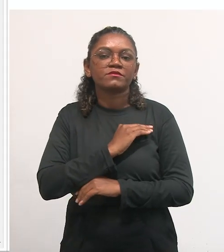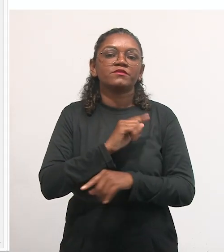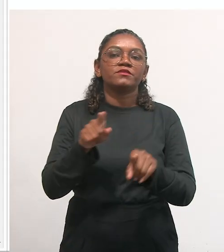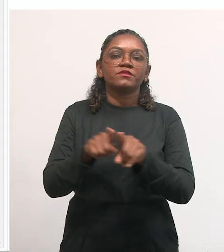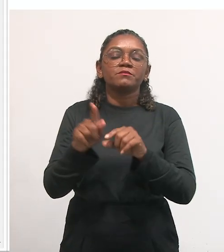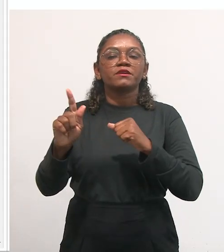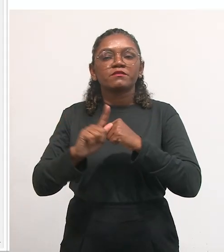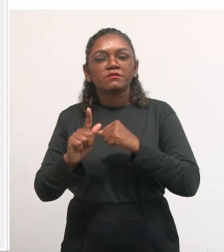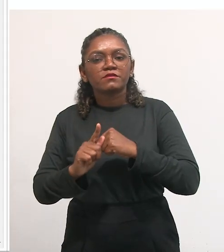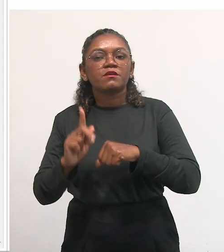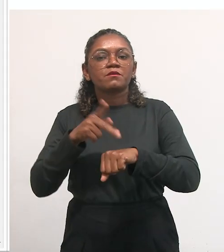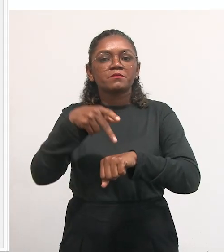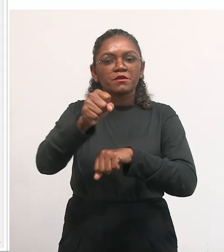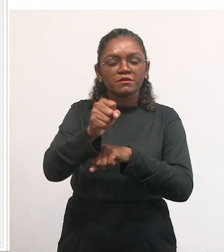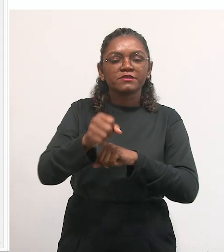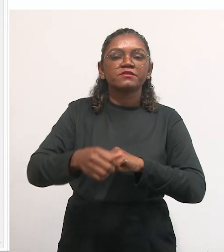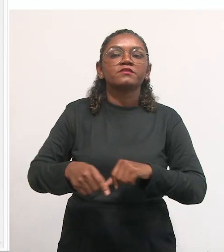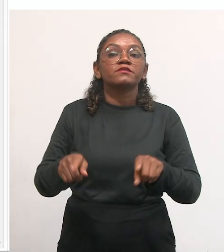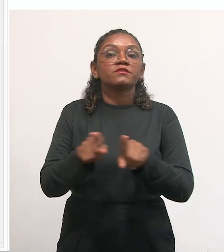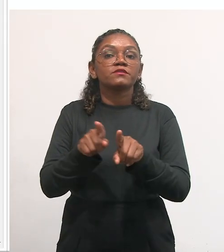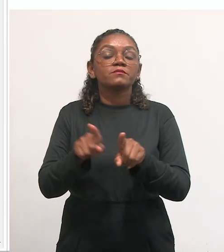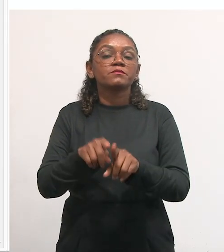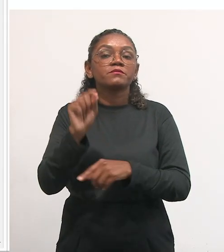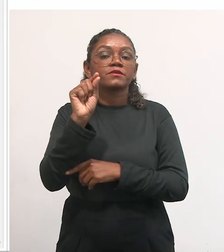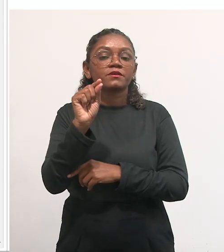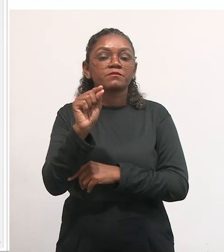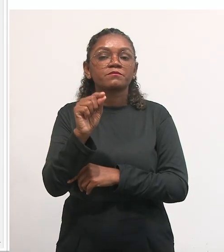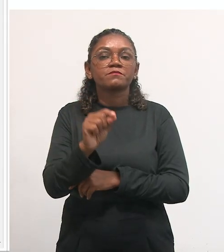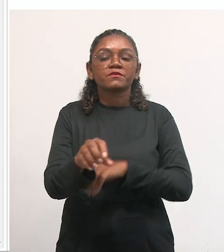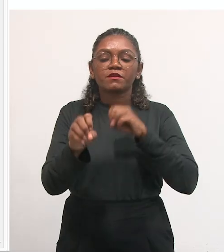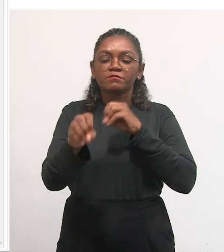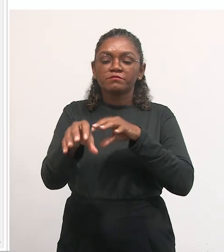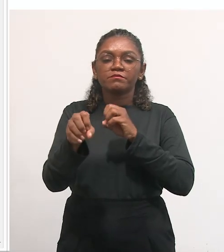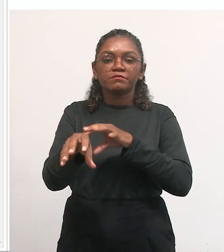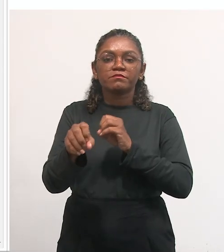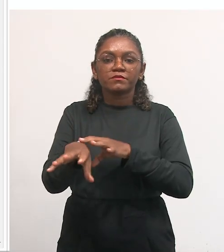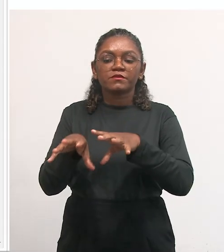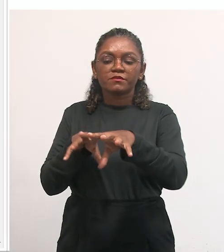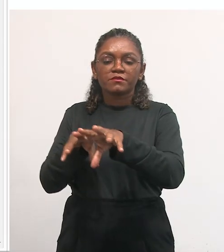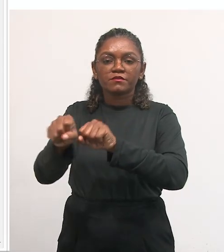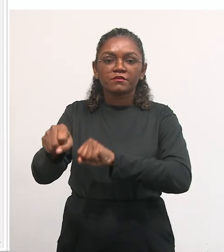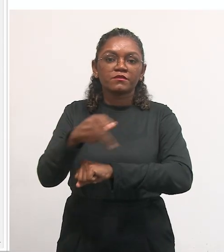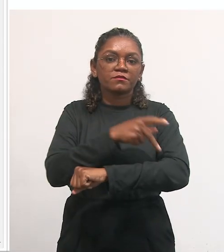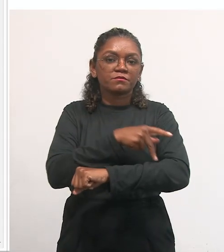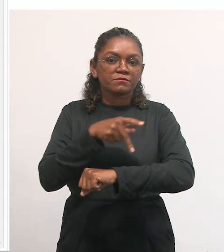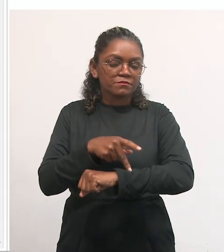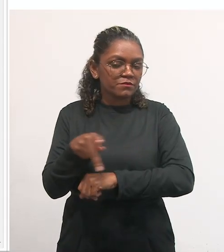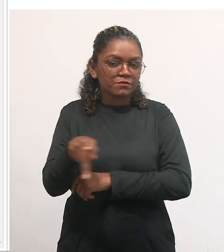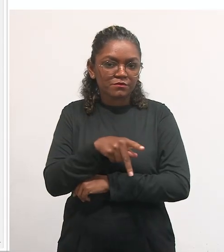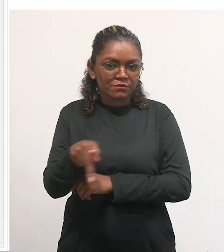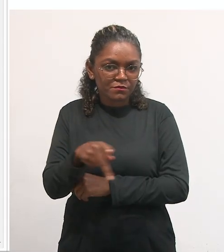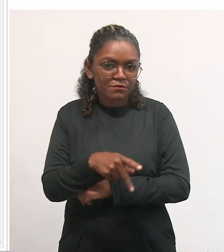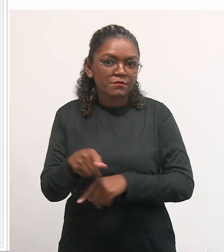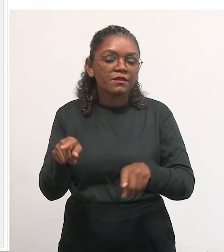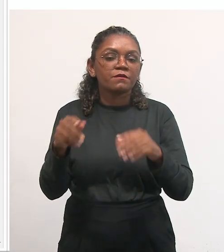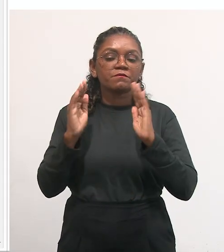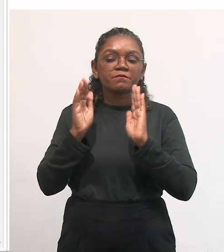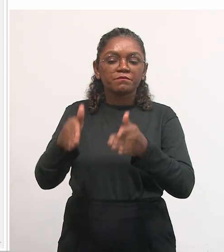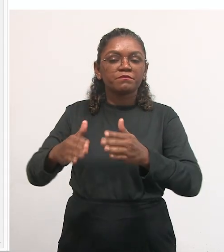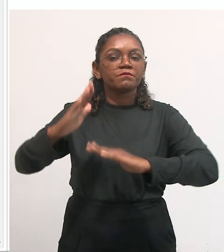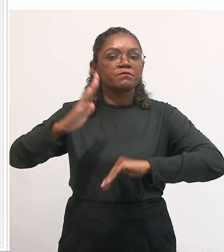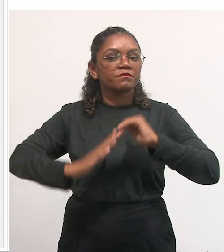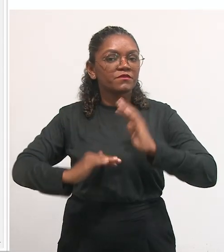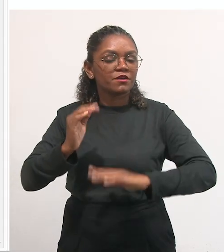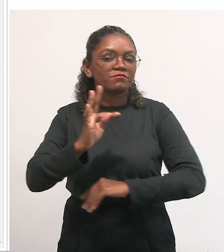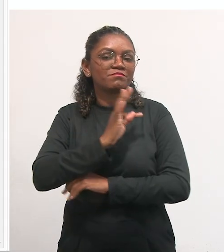e pós-graduação e as diretrizes de formação docente para a educação profissional e tecnológica, que são essas que